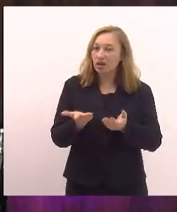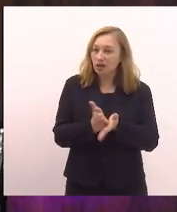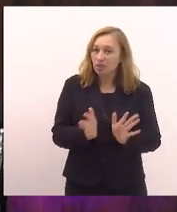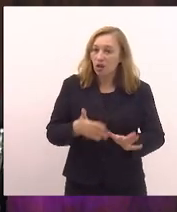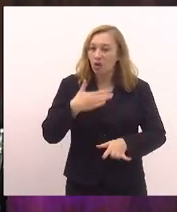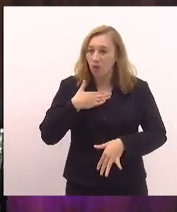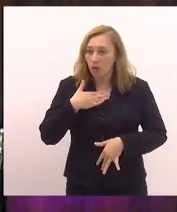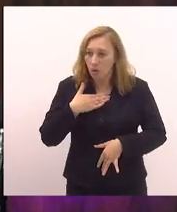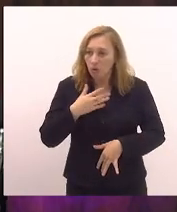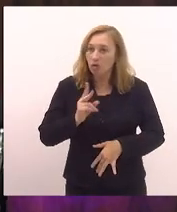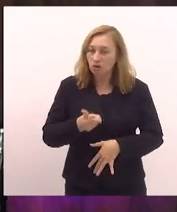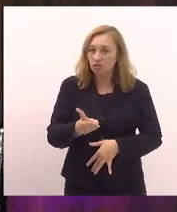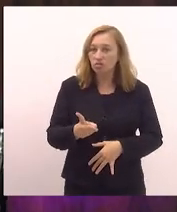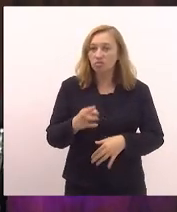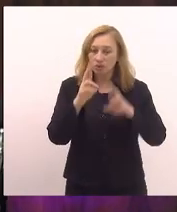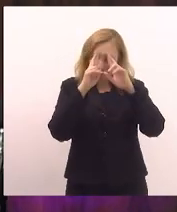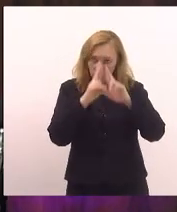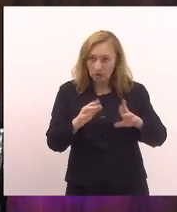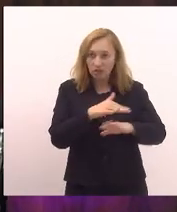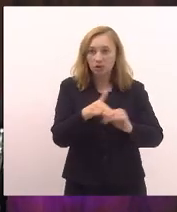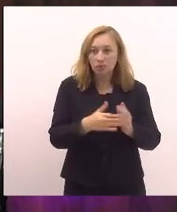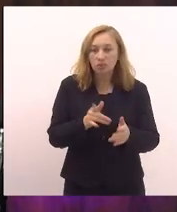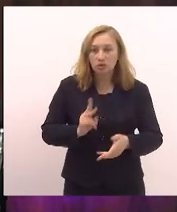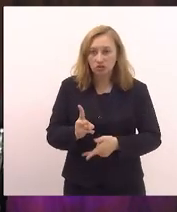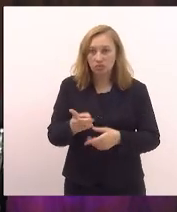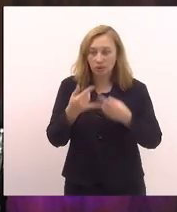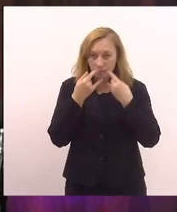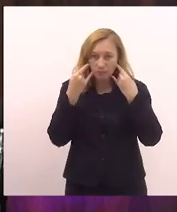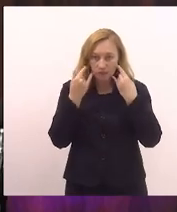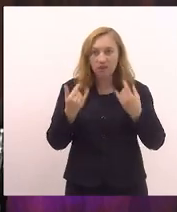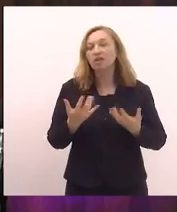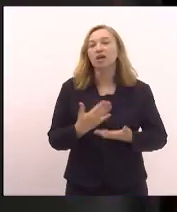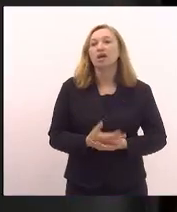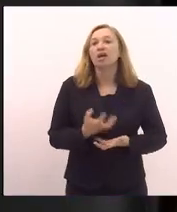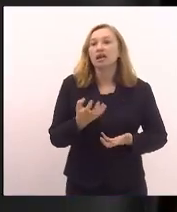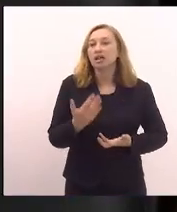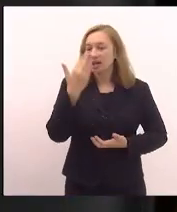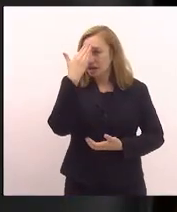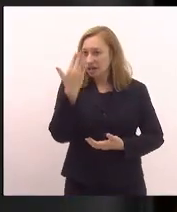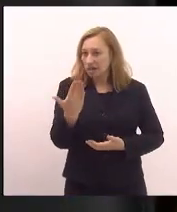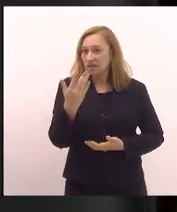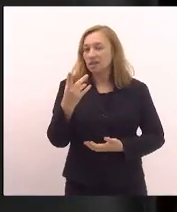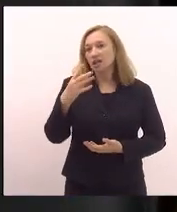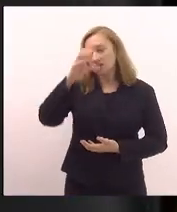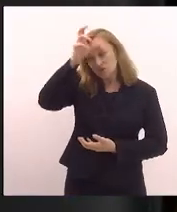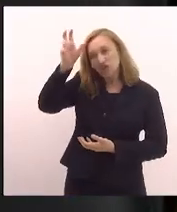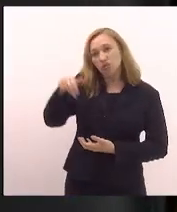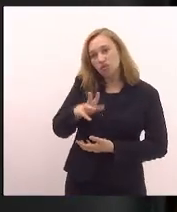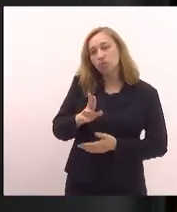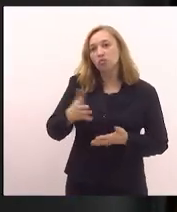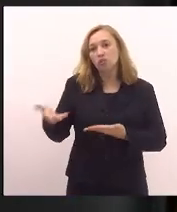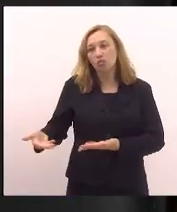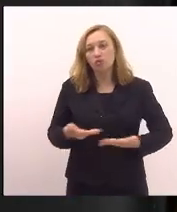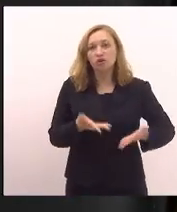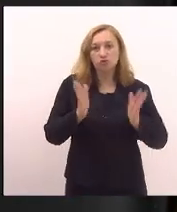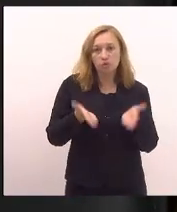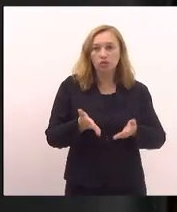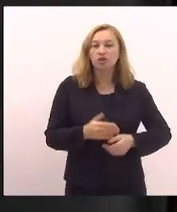tossindo, então, por respeito a todos, estou mantendo a máscara. Queria muito agradecer, tia Ju, o convite para estar aqui